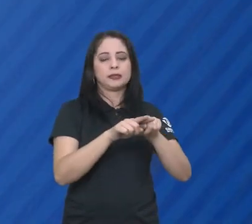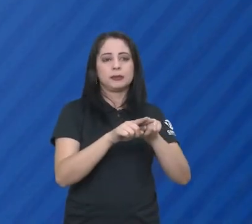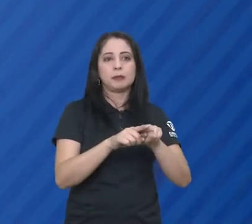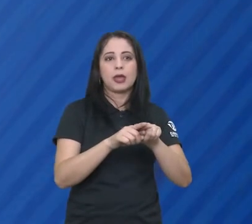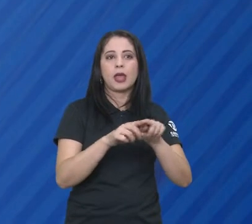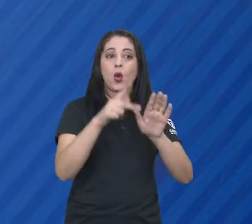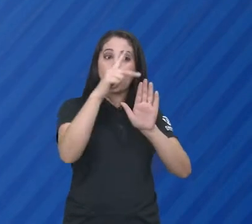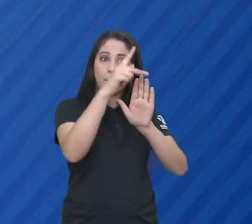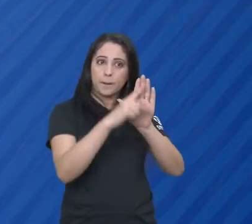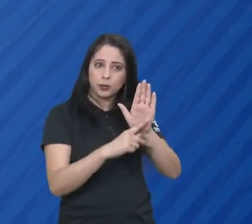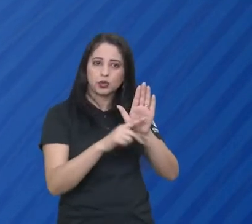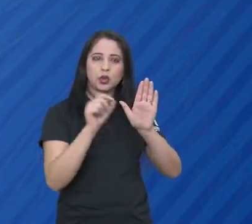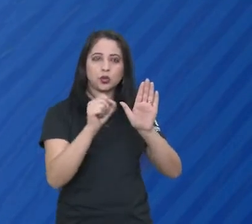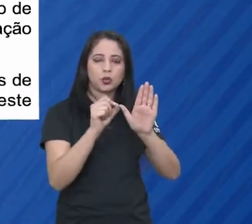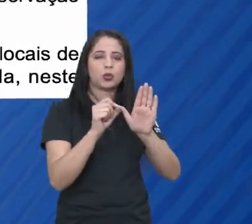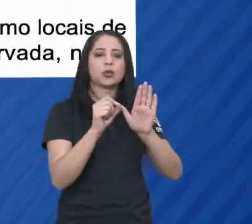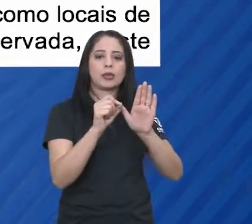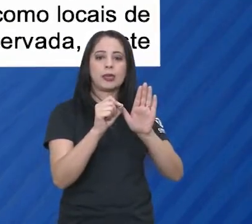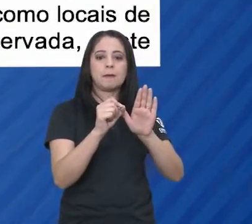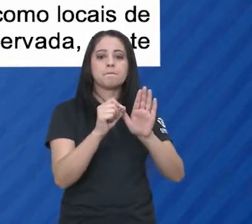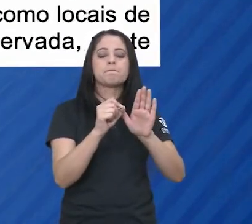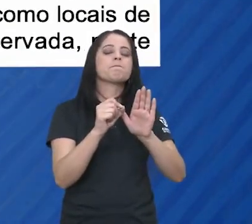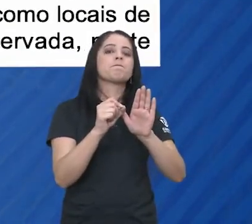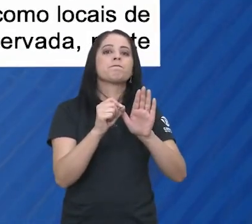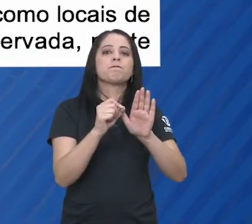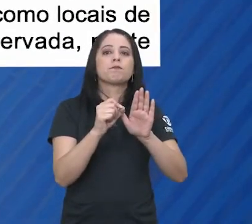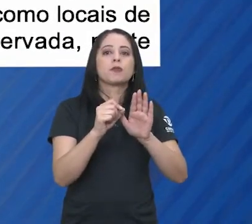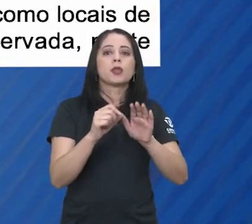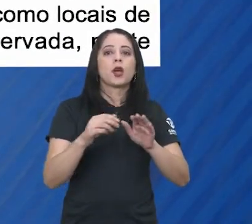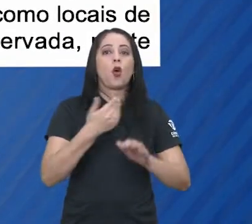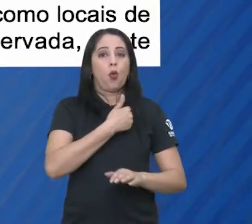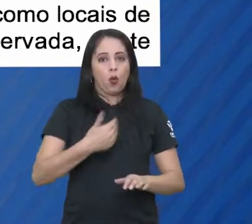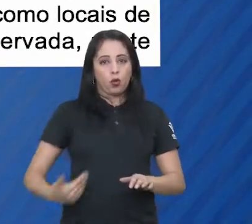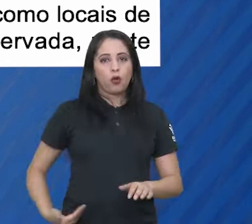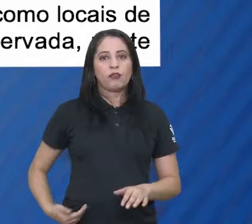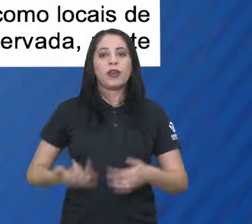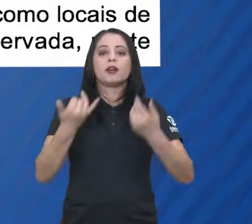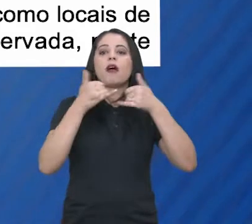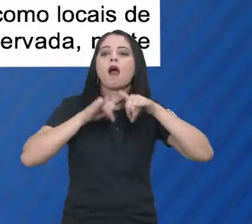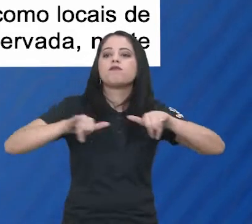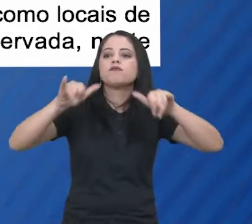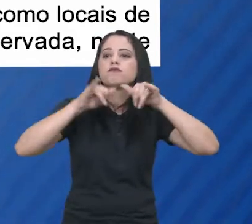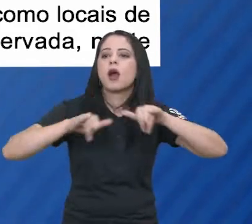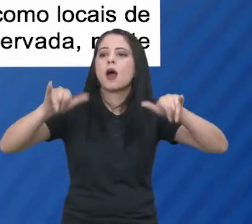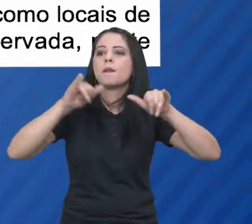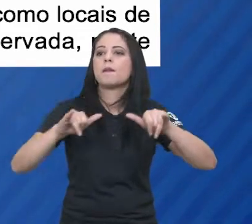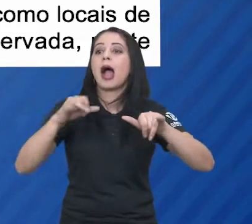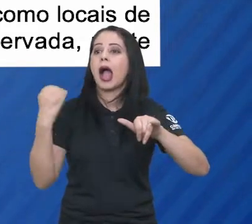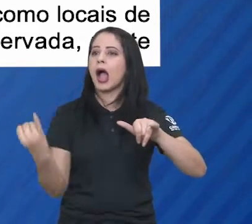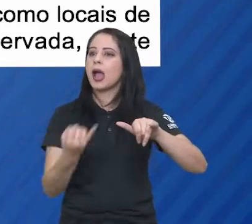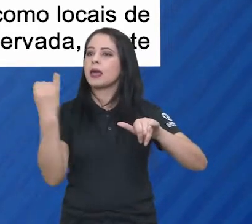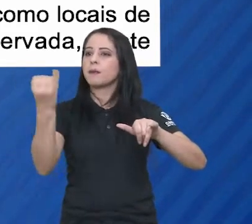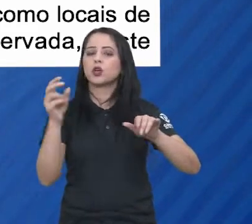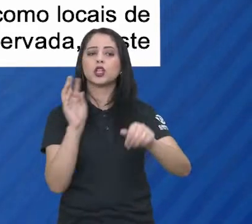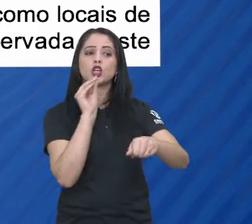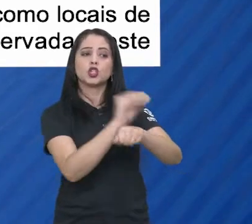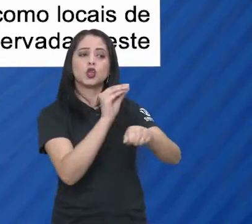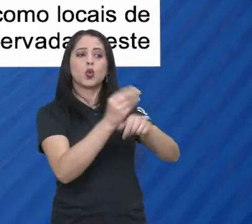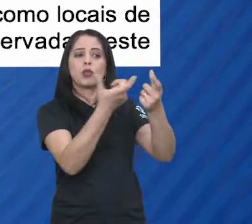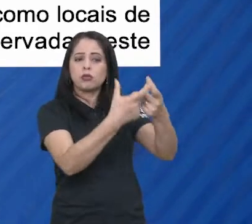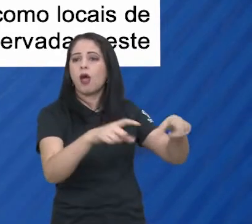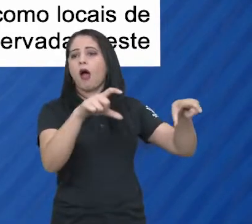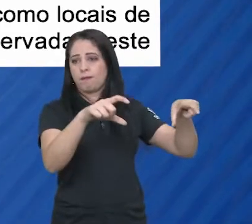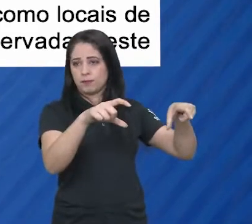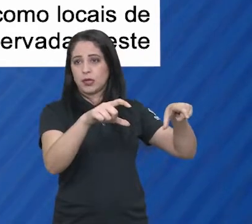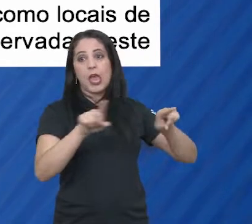matéria, por meio do programa, o município também vai ajudar a conscientizar a população sobre a importância de preservar os campos